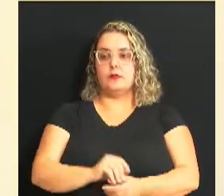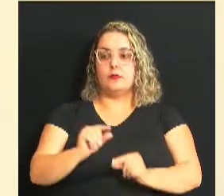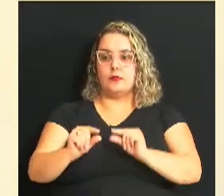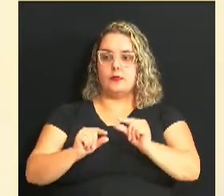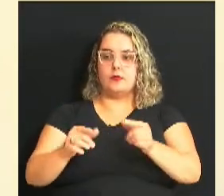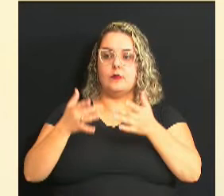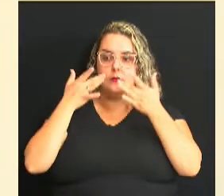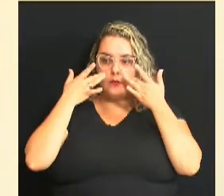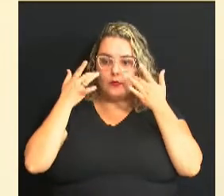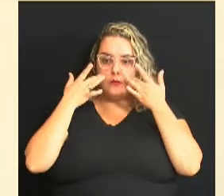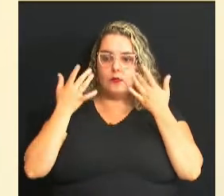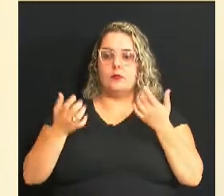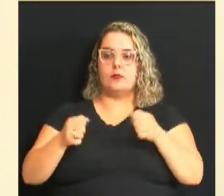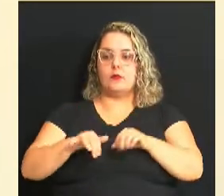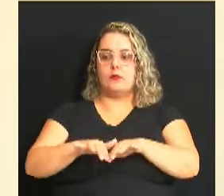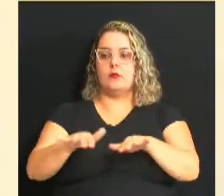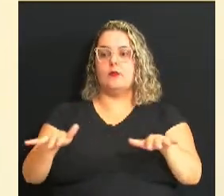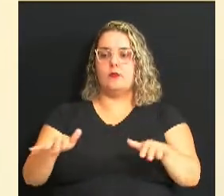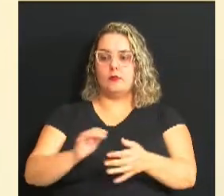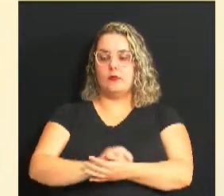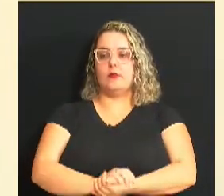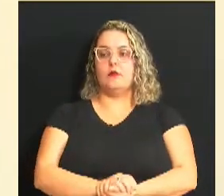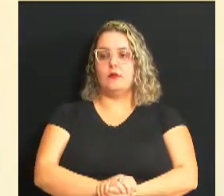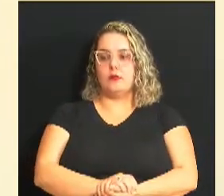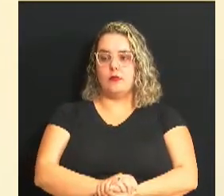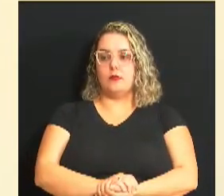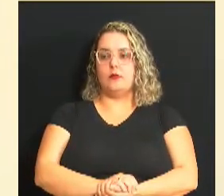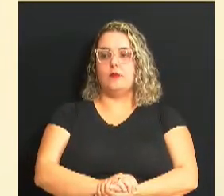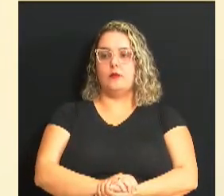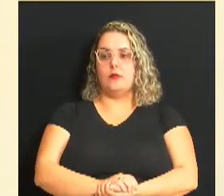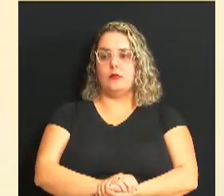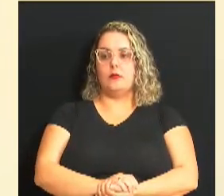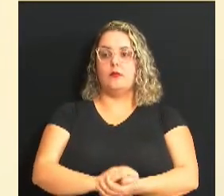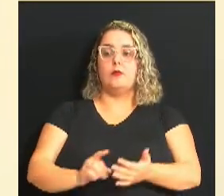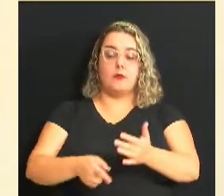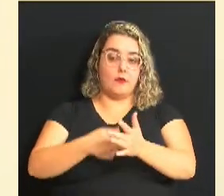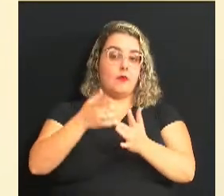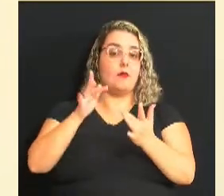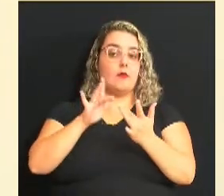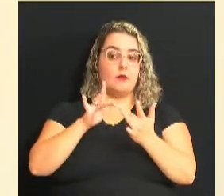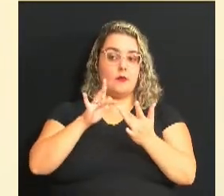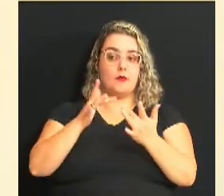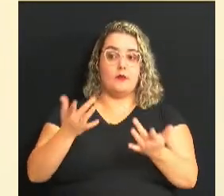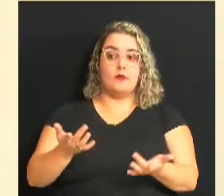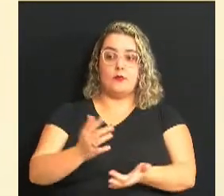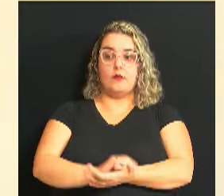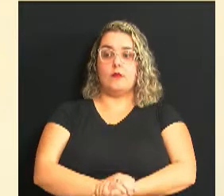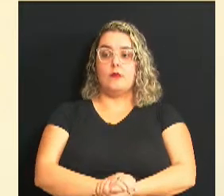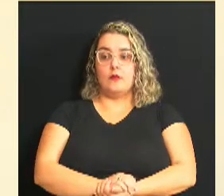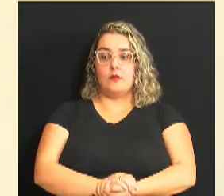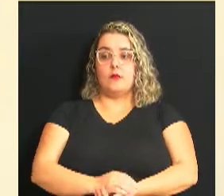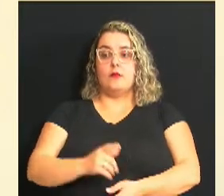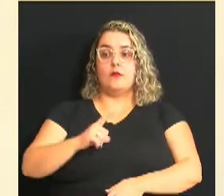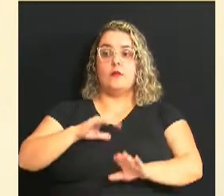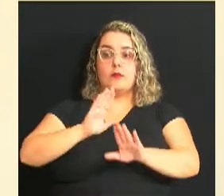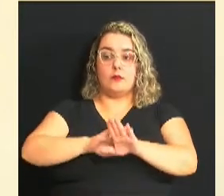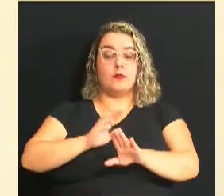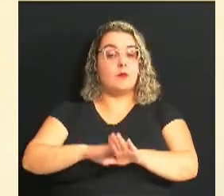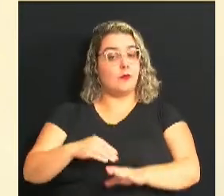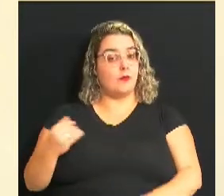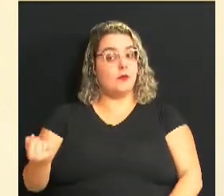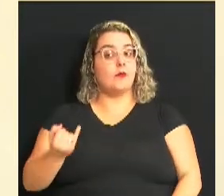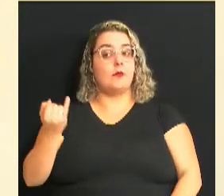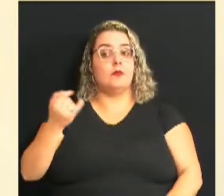que estão nos territórios que acaba acontecendo esse primeiro contato. Então, eles têm uma função muito, muito importante.